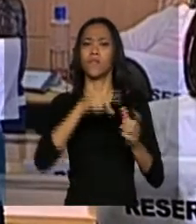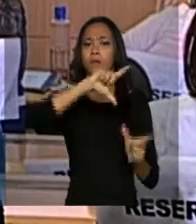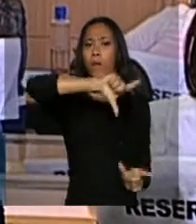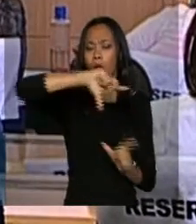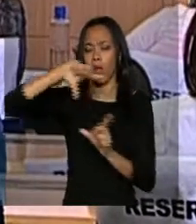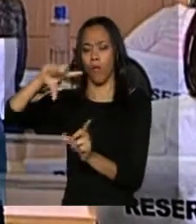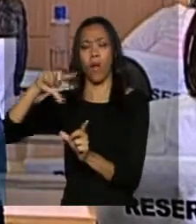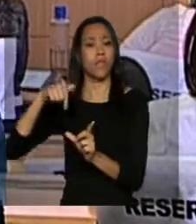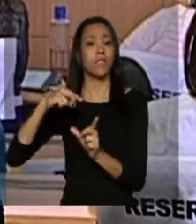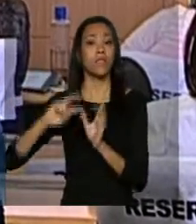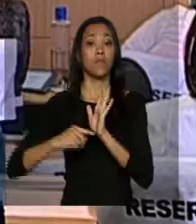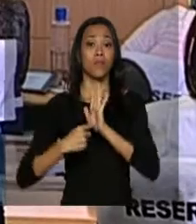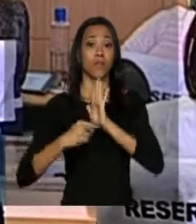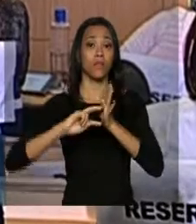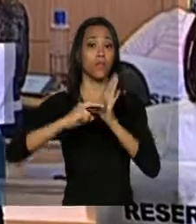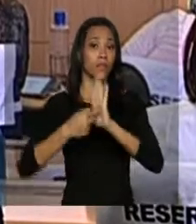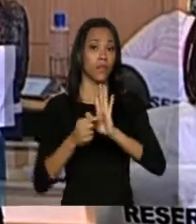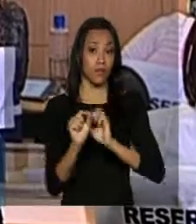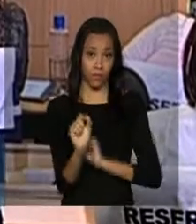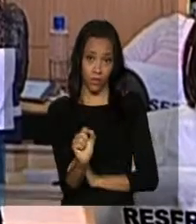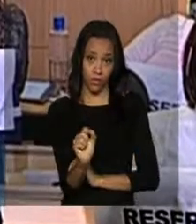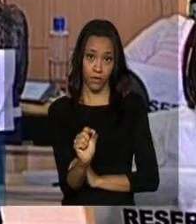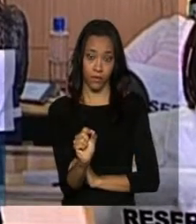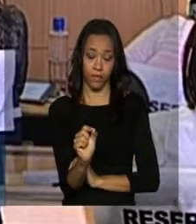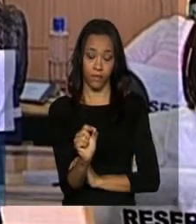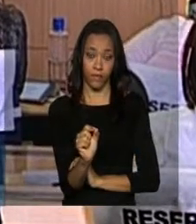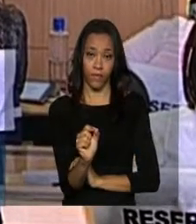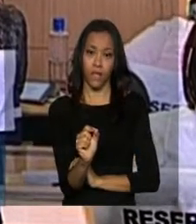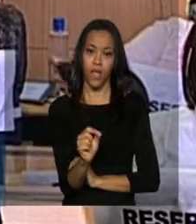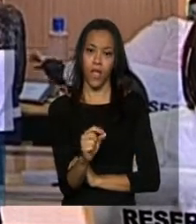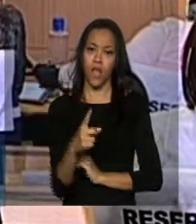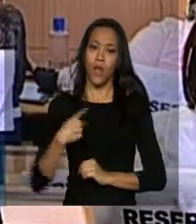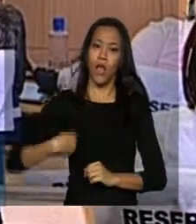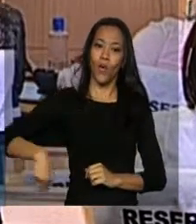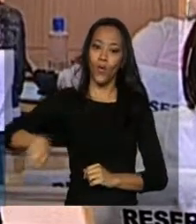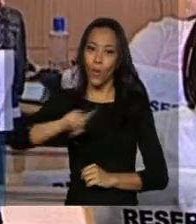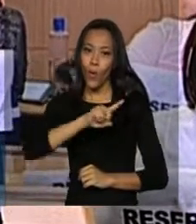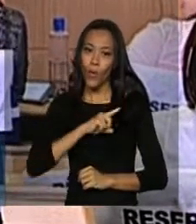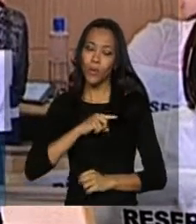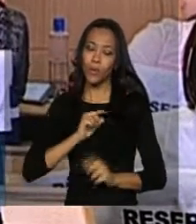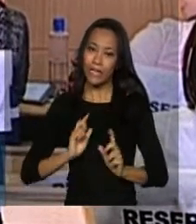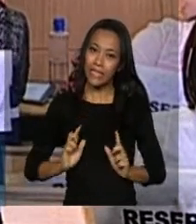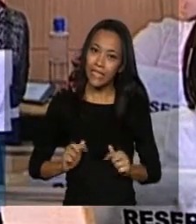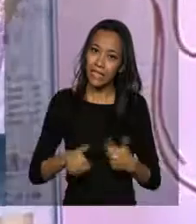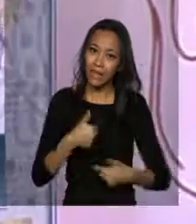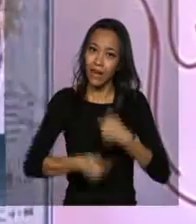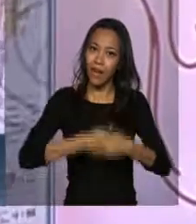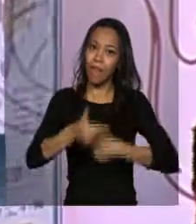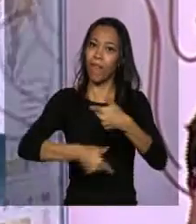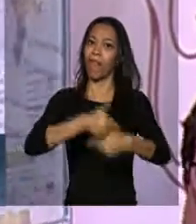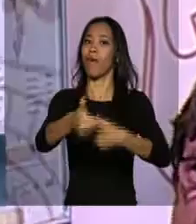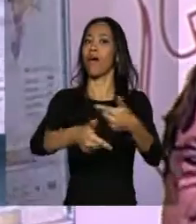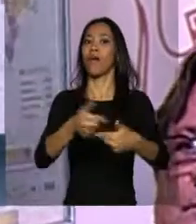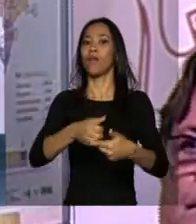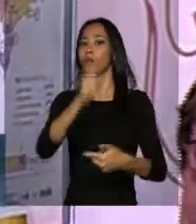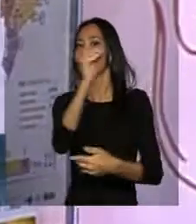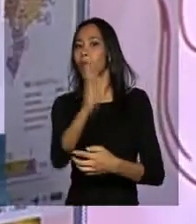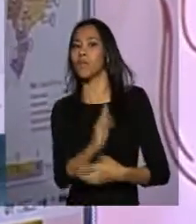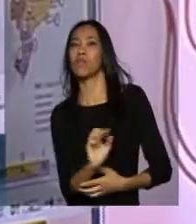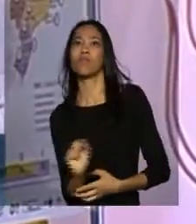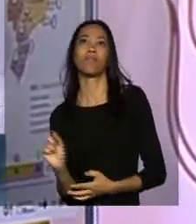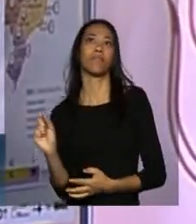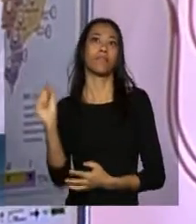que representam a nossa atuação no cenário nacional de uma compilação de